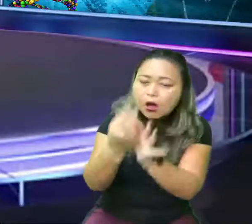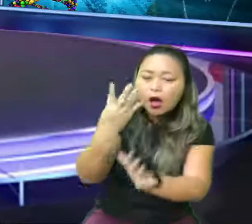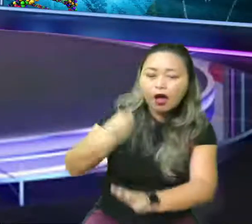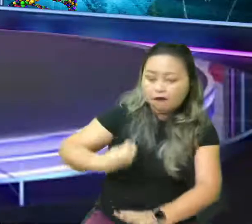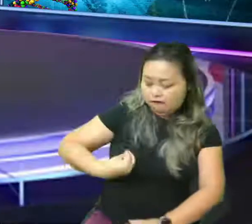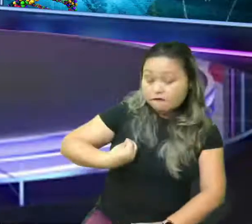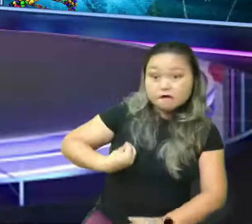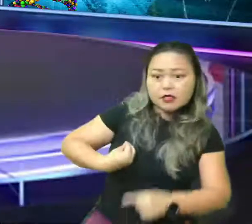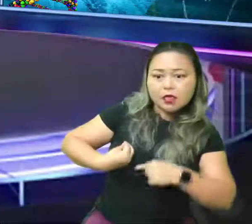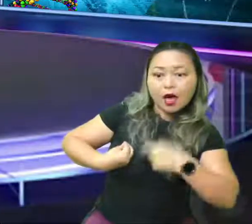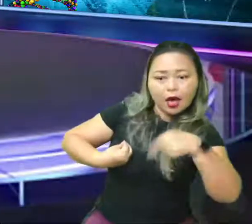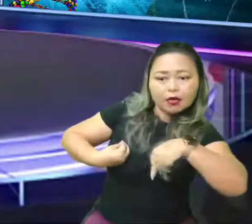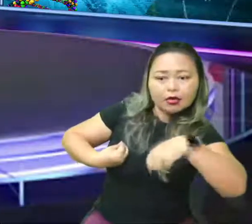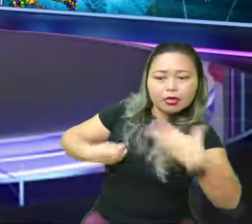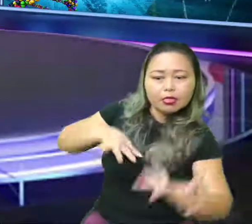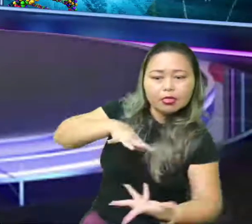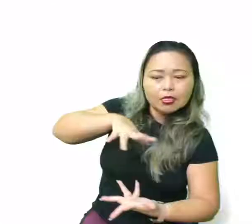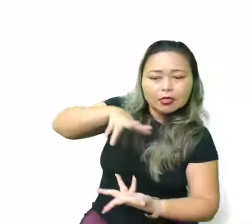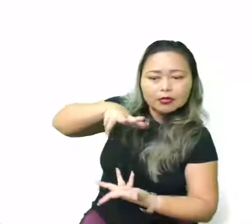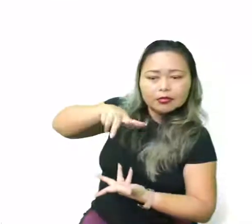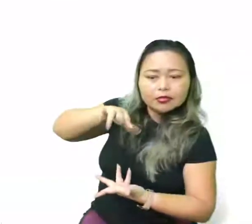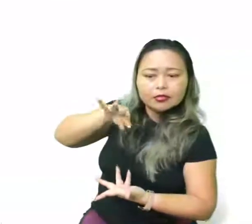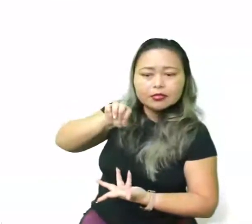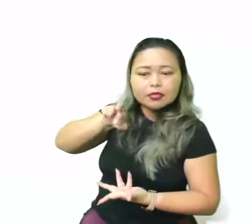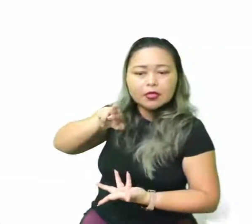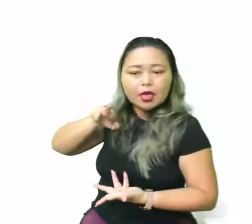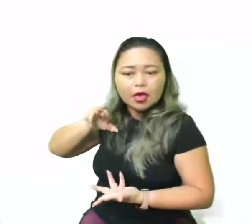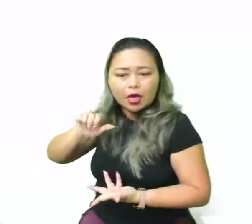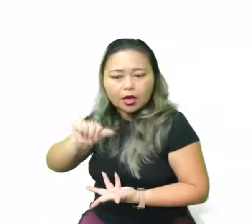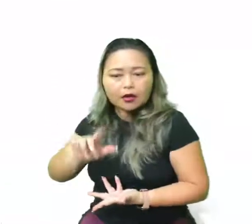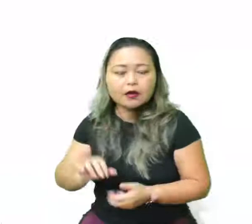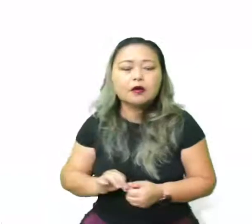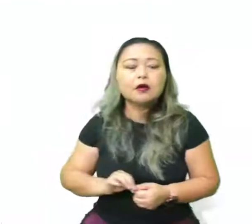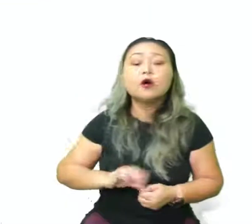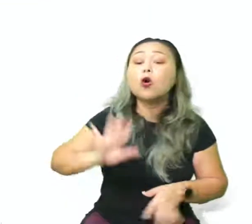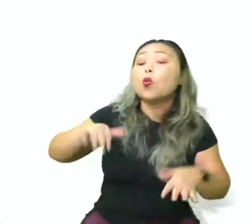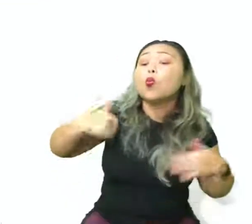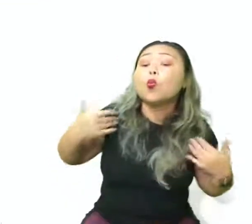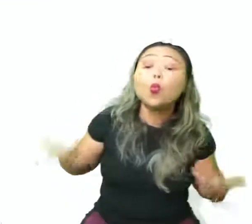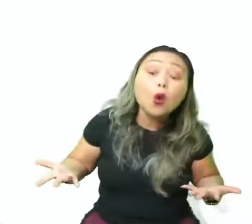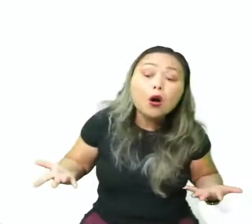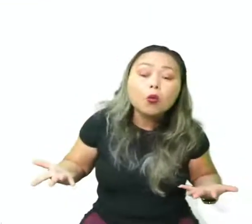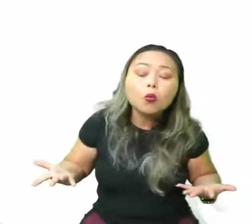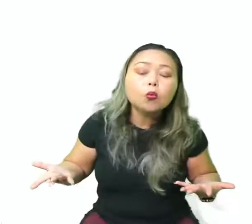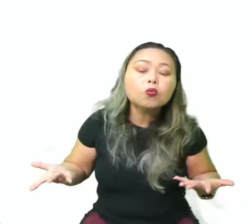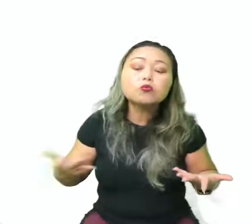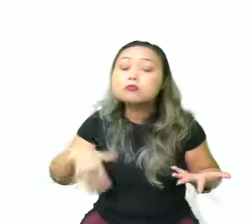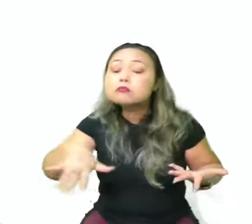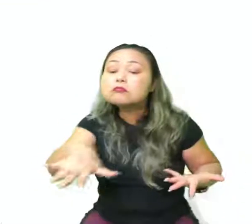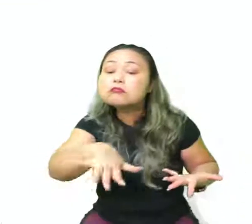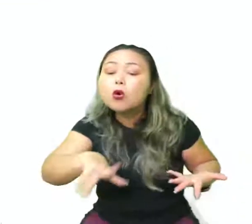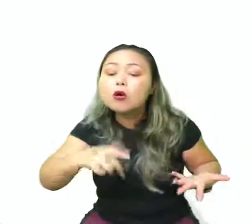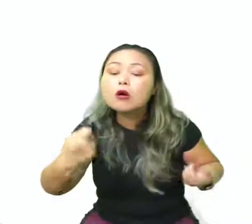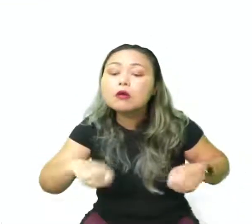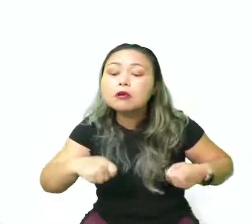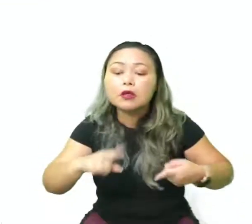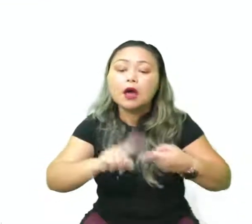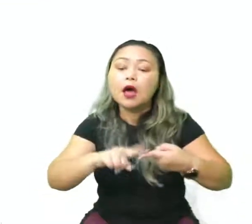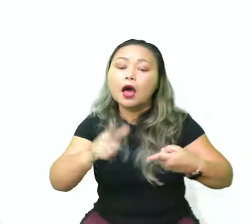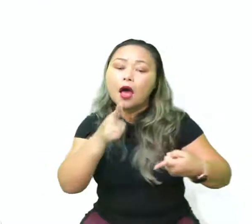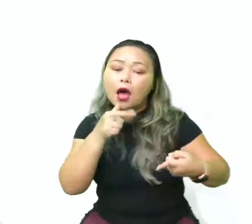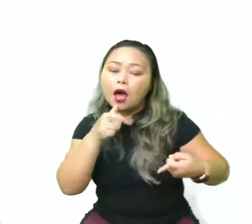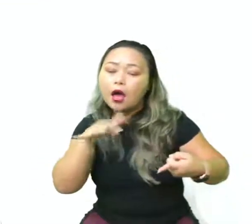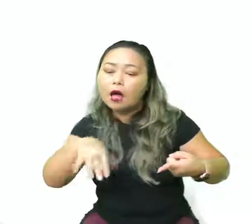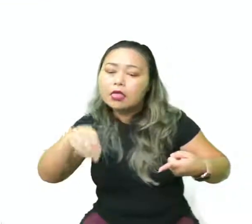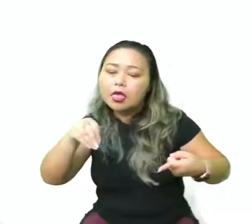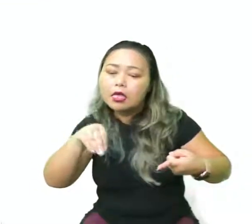Terra. Certinho? Vamos lá? Quais eram essas condições? Água em